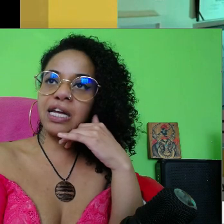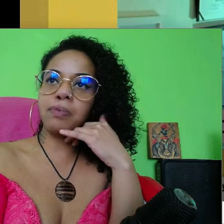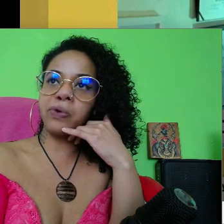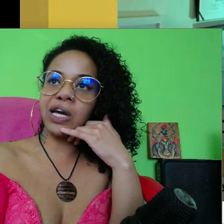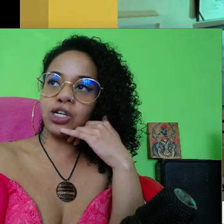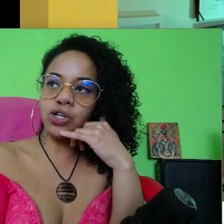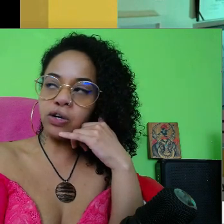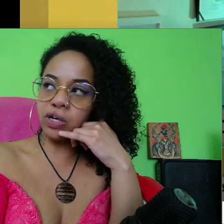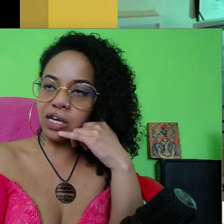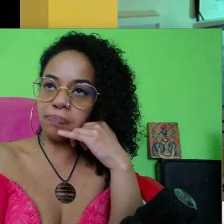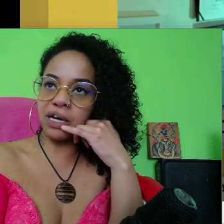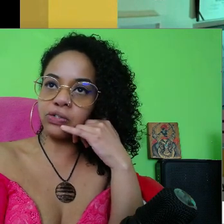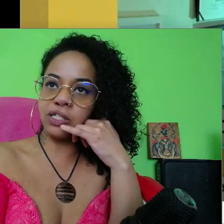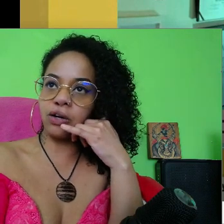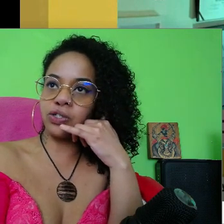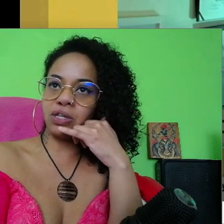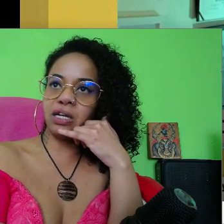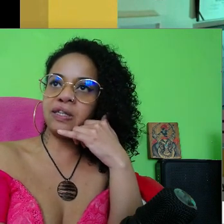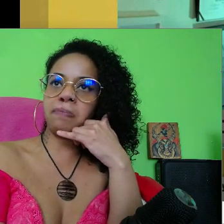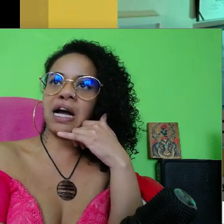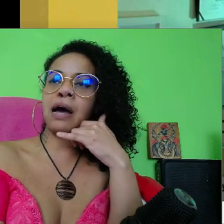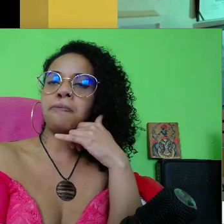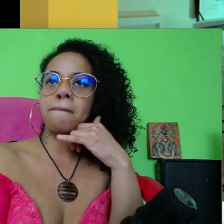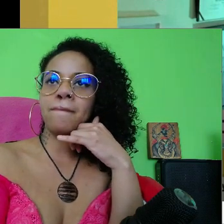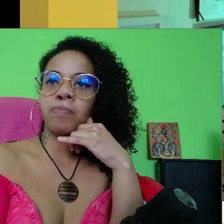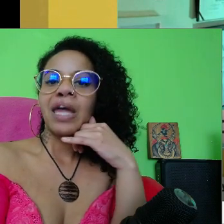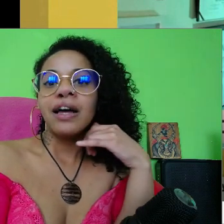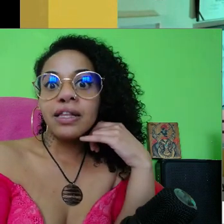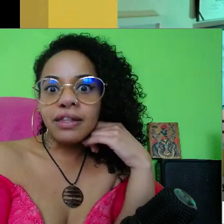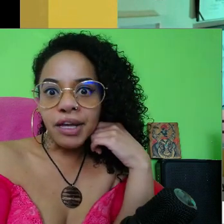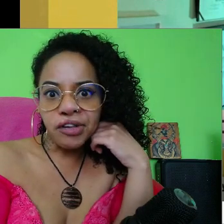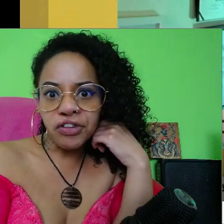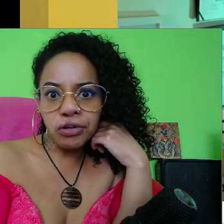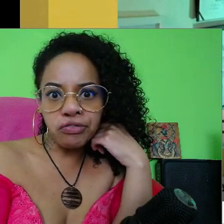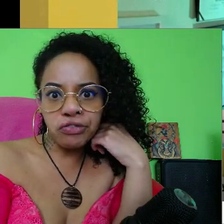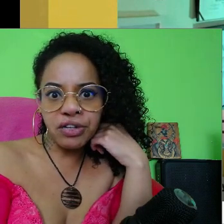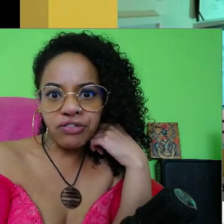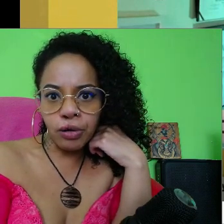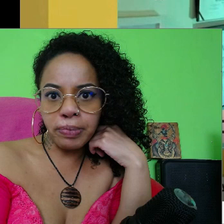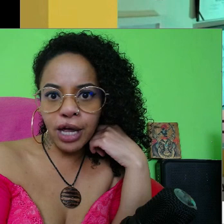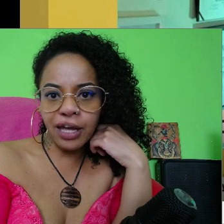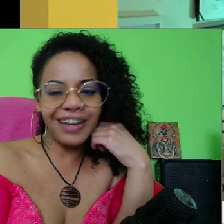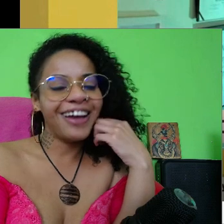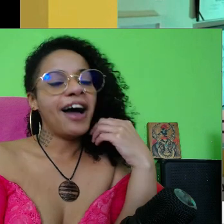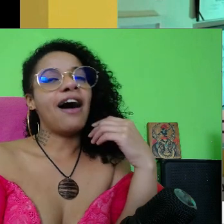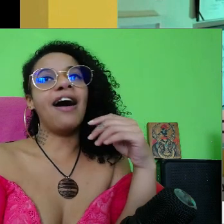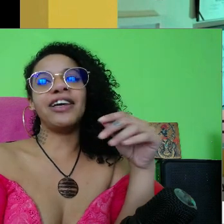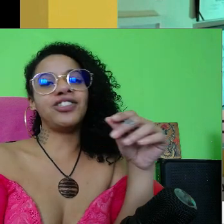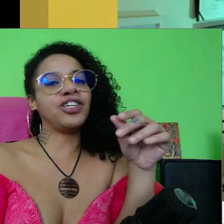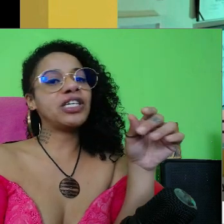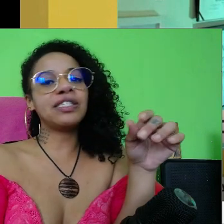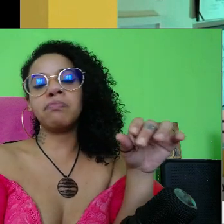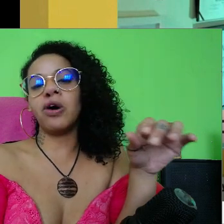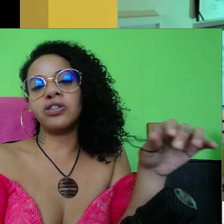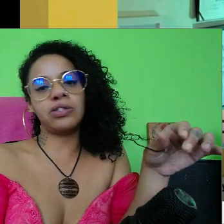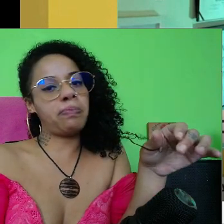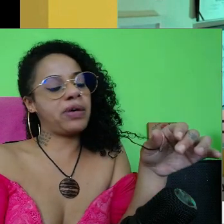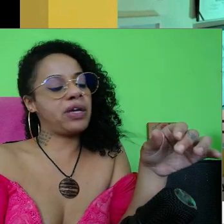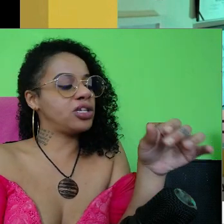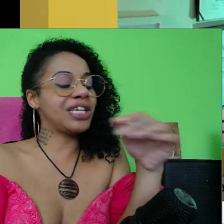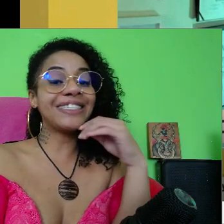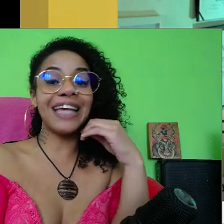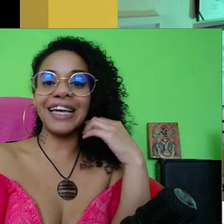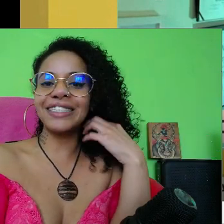da padaria porque Achou que eu queria pegar os negócios dele sem pagar tem que ver o que você falou para ele ai gente esse